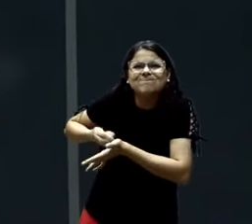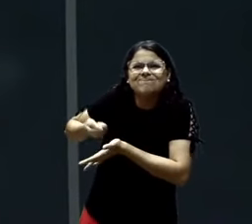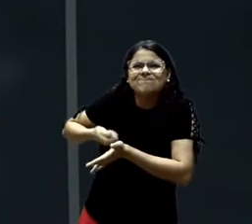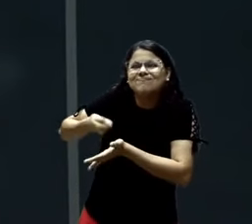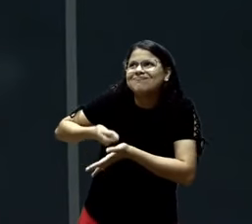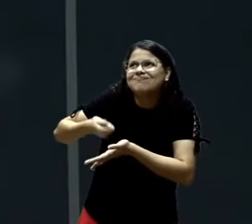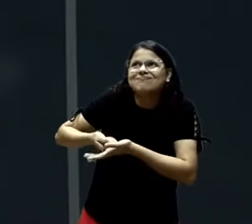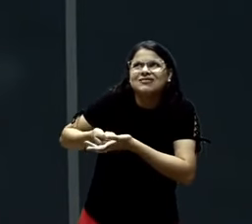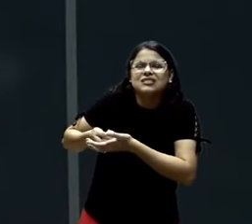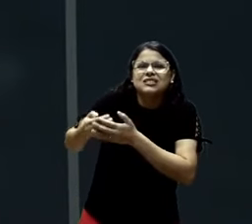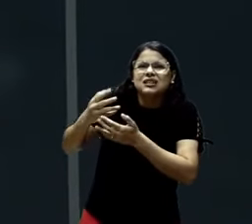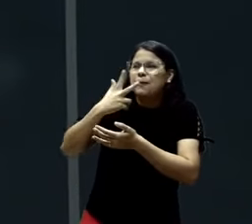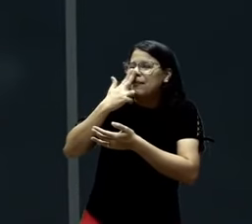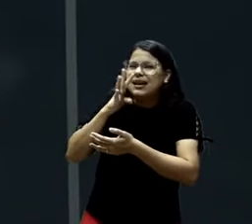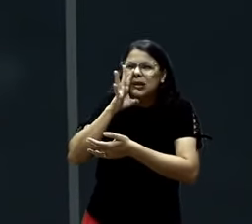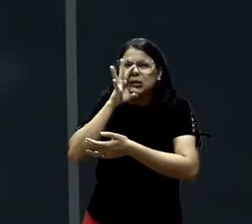quanto à vontade de Deus.